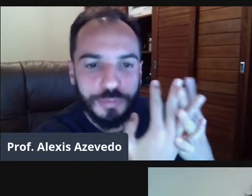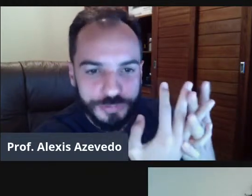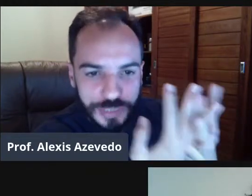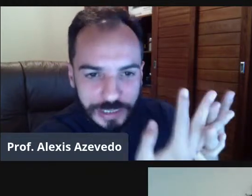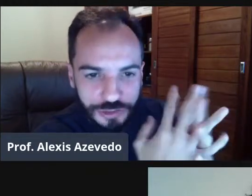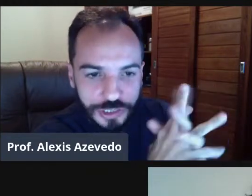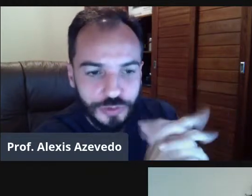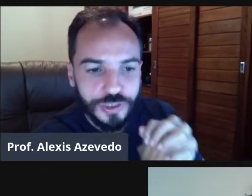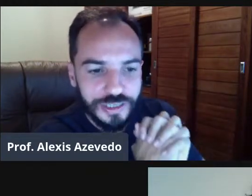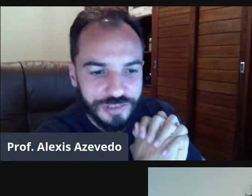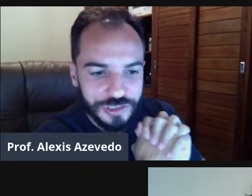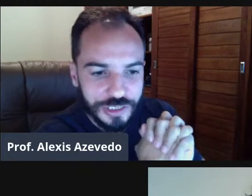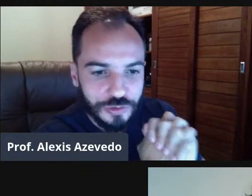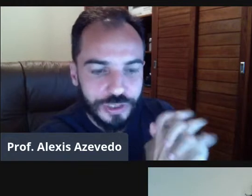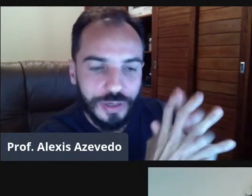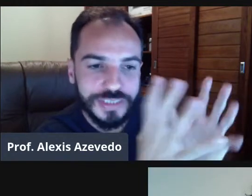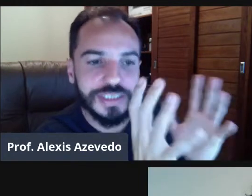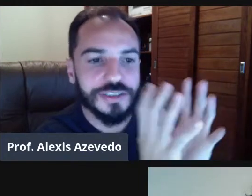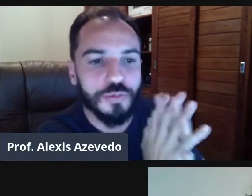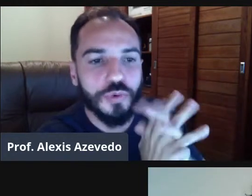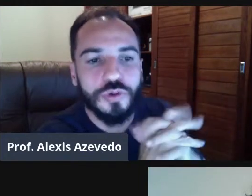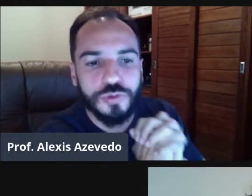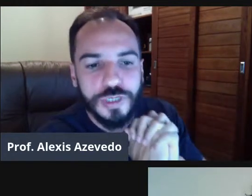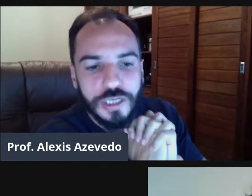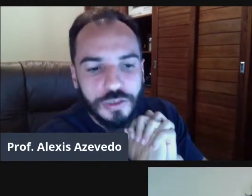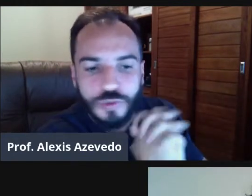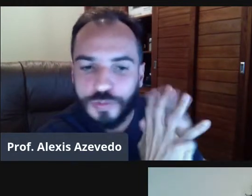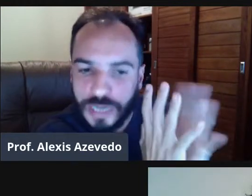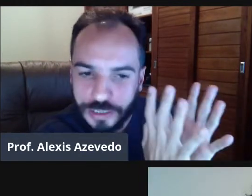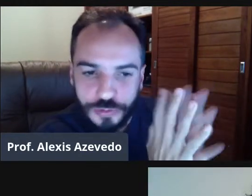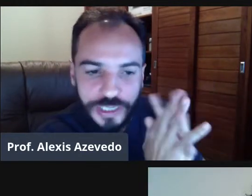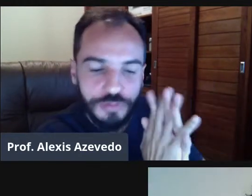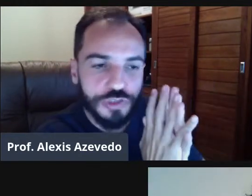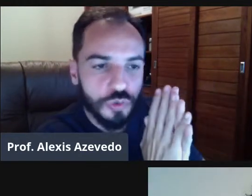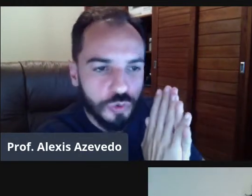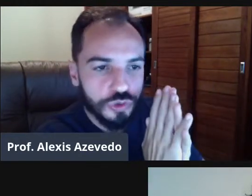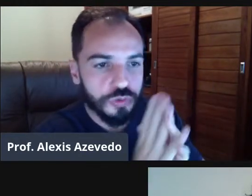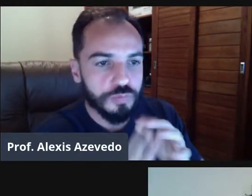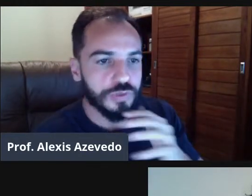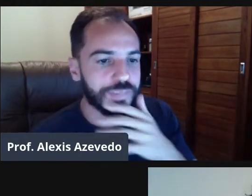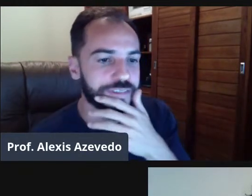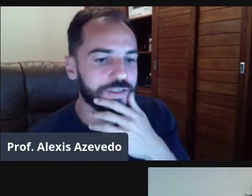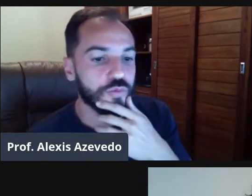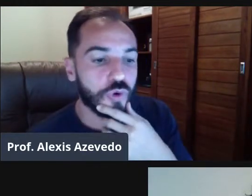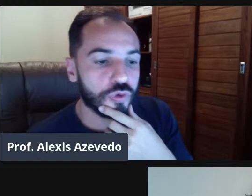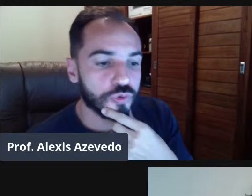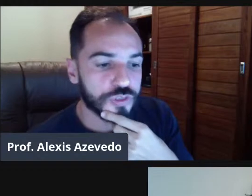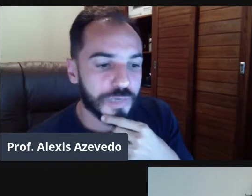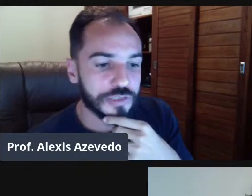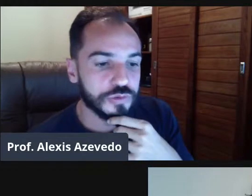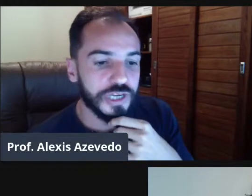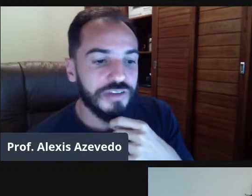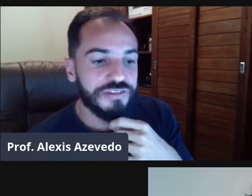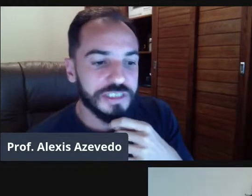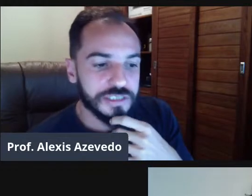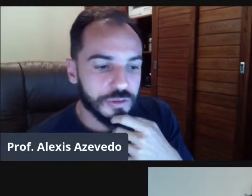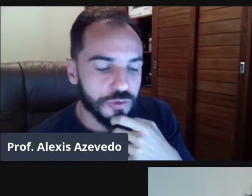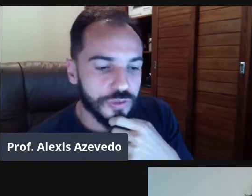boas-vindas da diretora e da vice-diretora e uma apresentação um pouco do espaço, né? Um vídeo curto, apresentando um pouco do